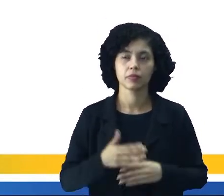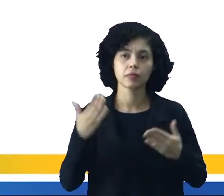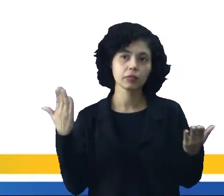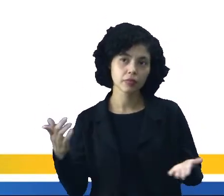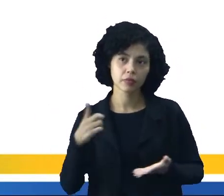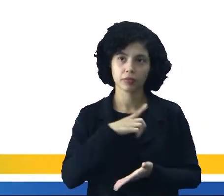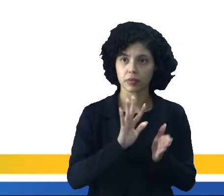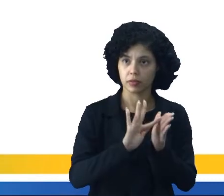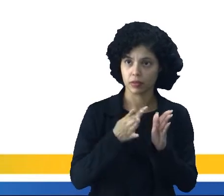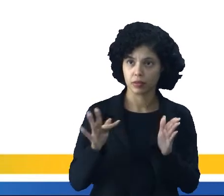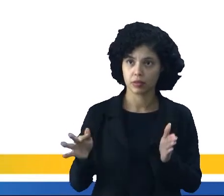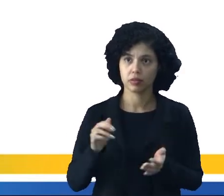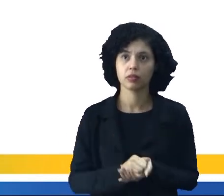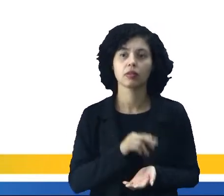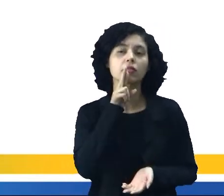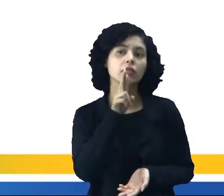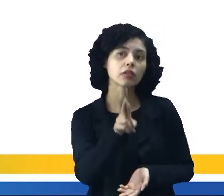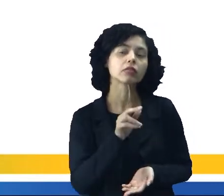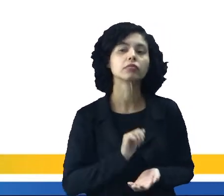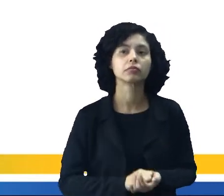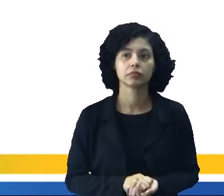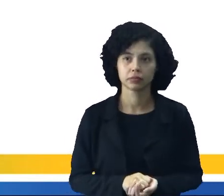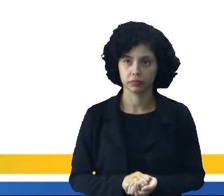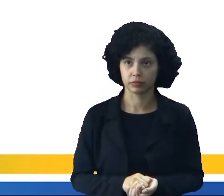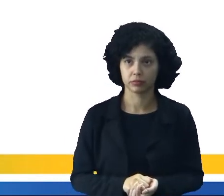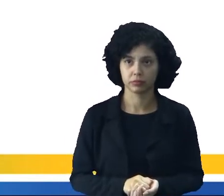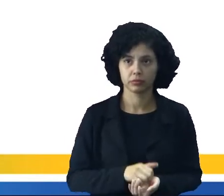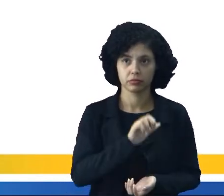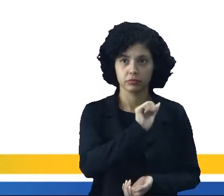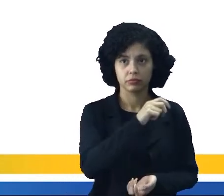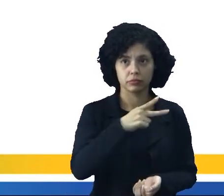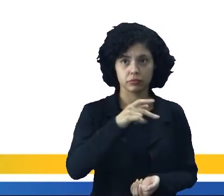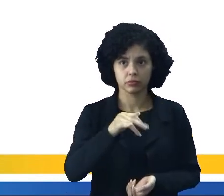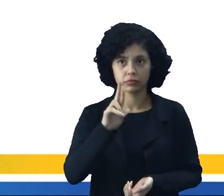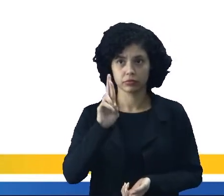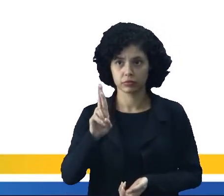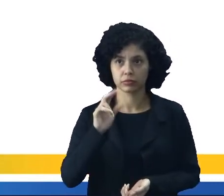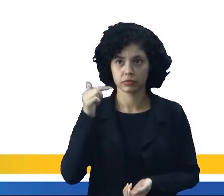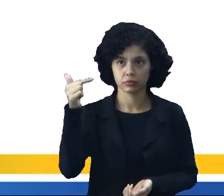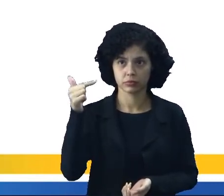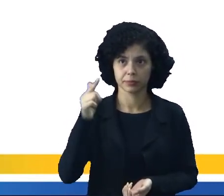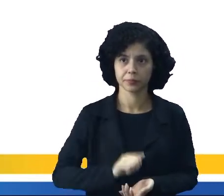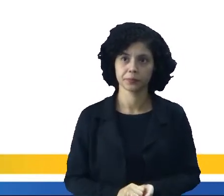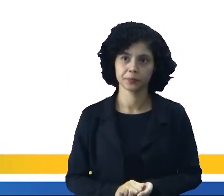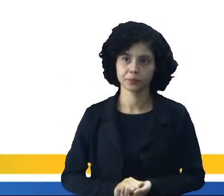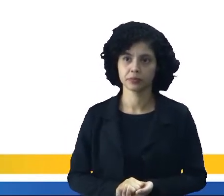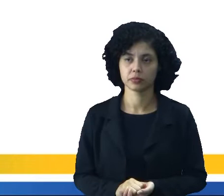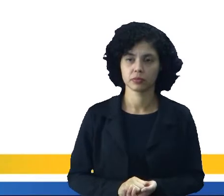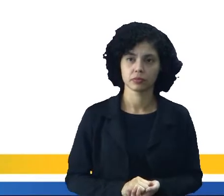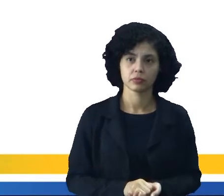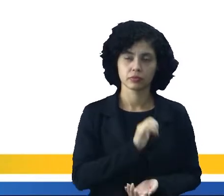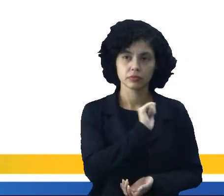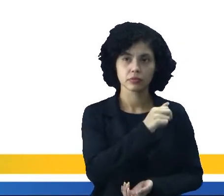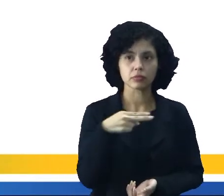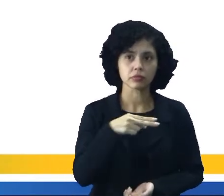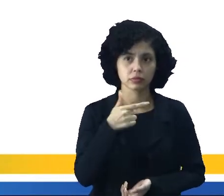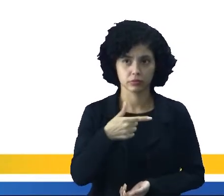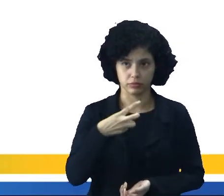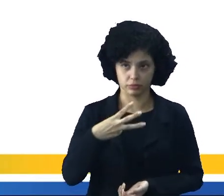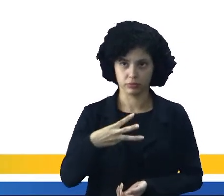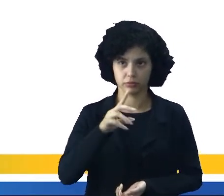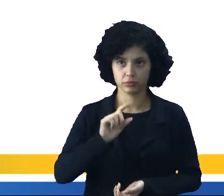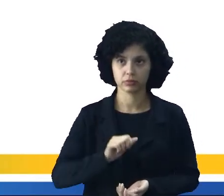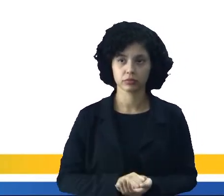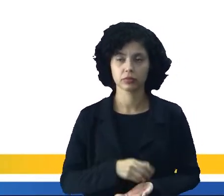nós temos a fórmula e para calcularmos a área que é igual a pi R ao quadrado área é igual